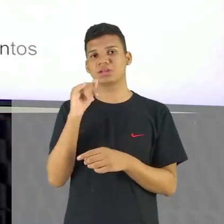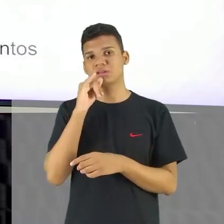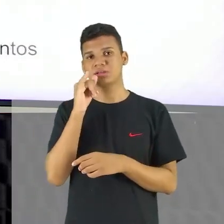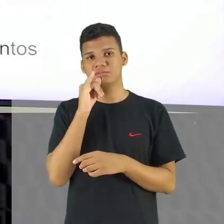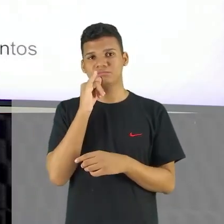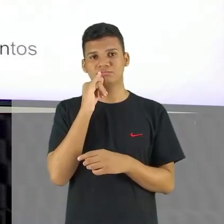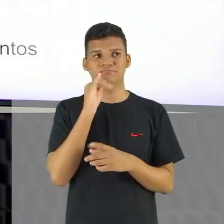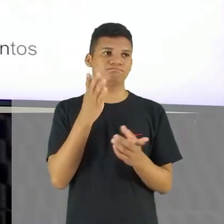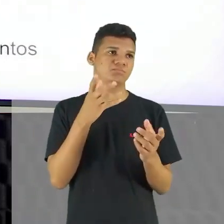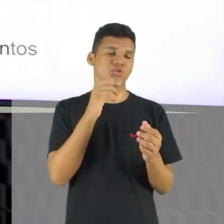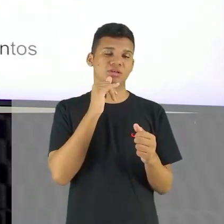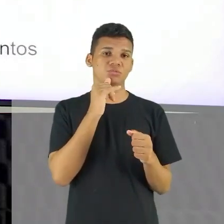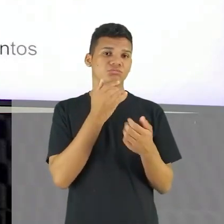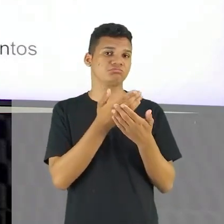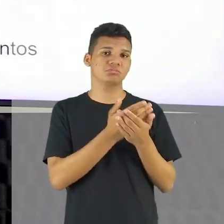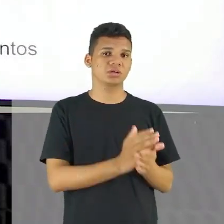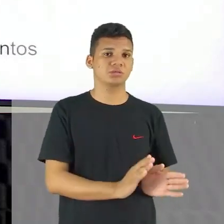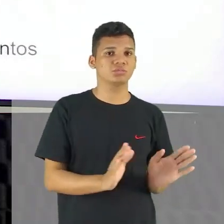não mudança, não?